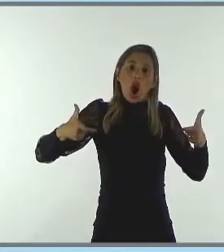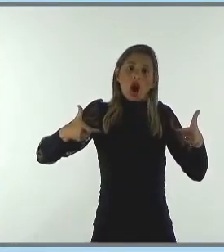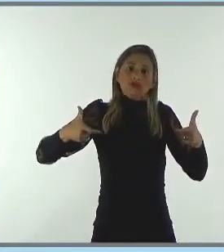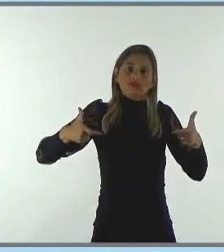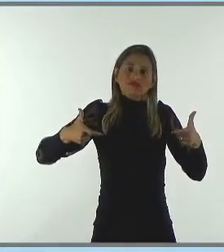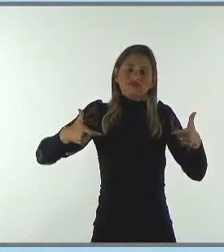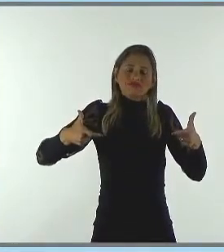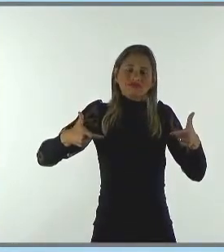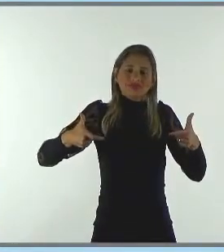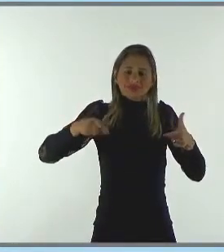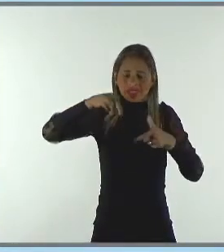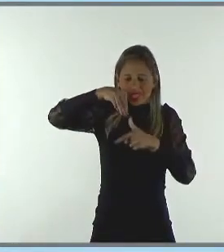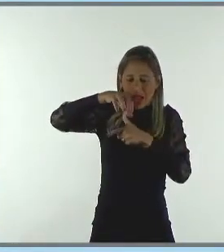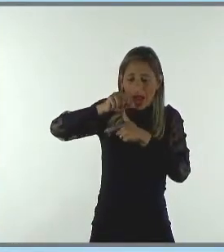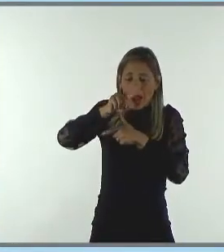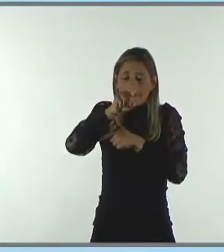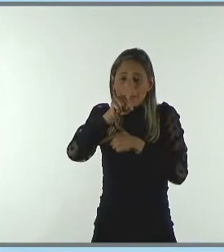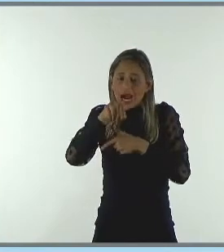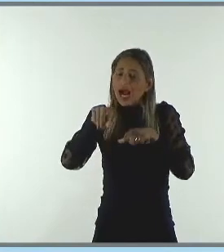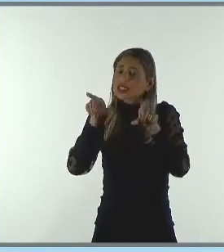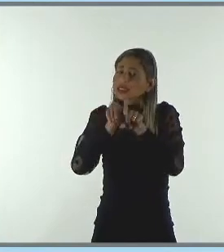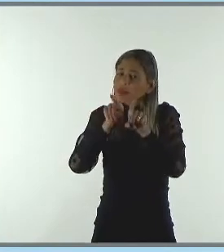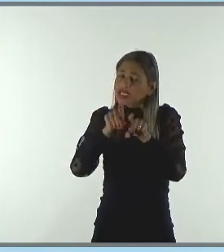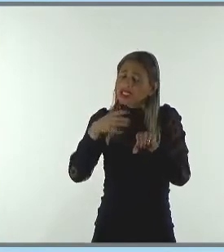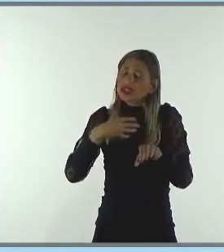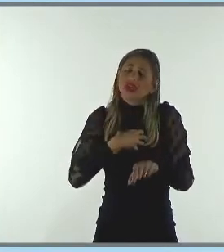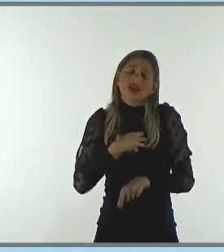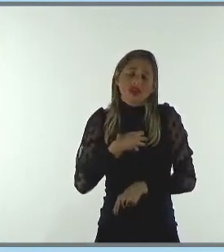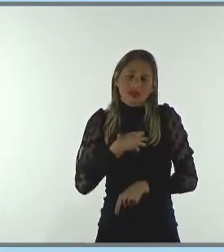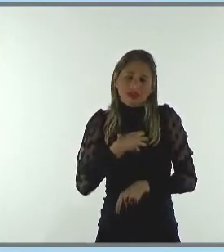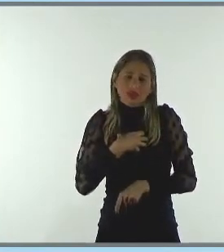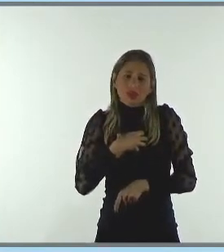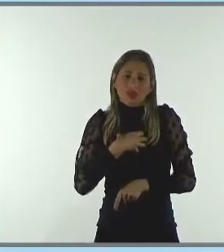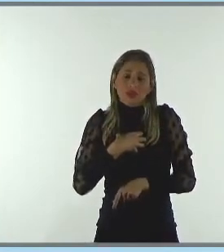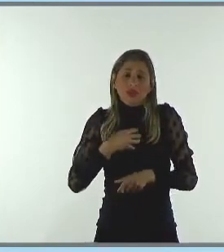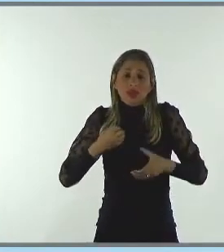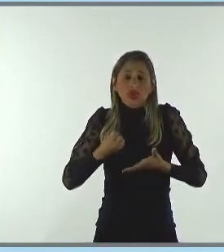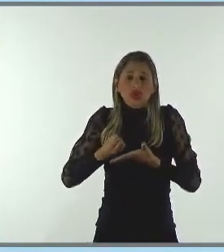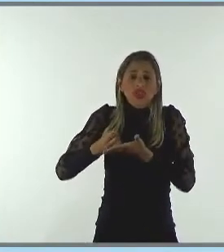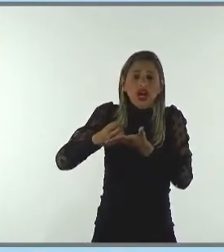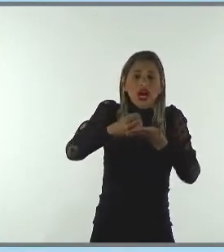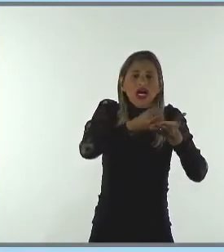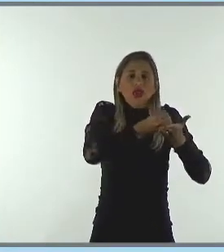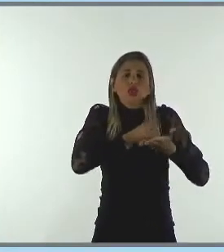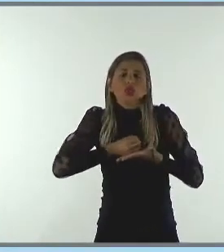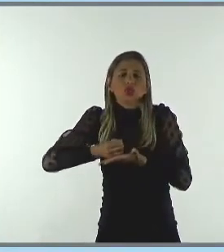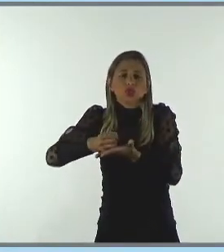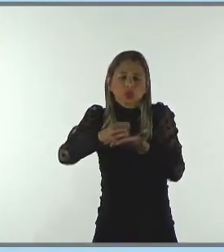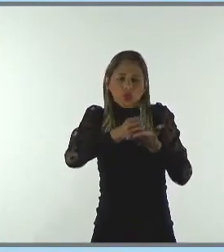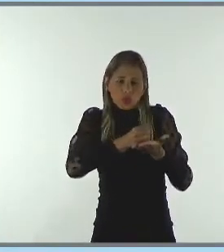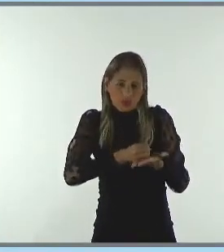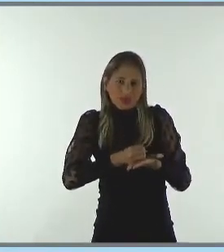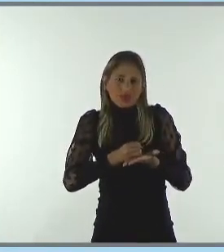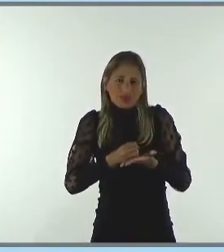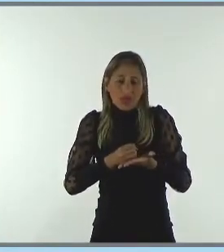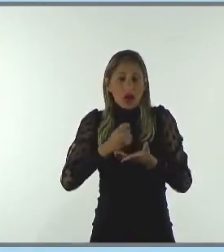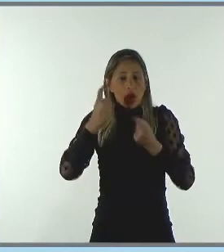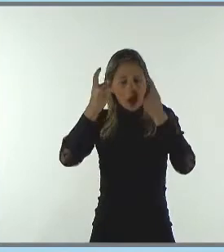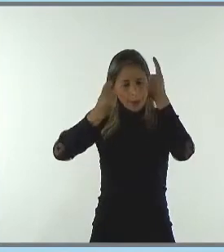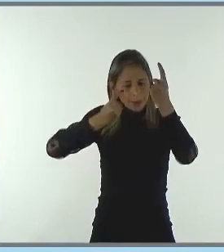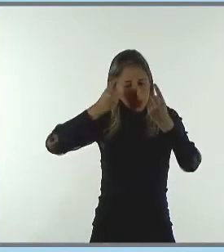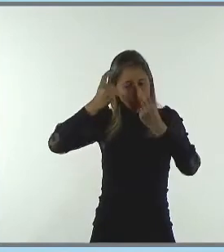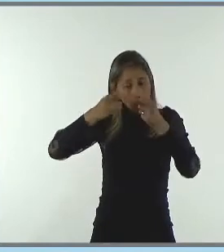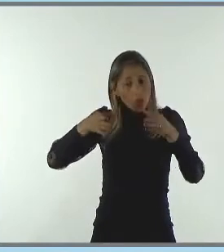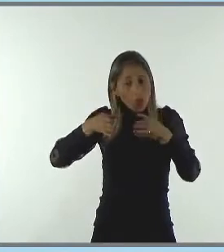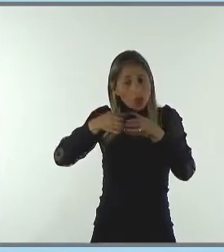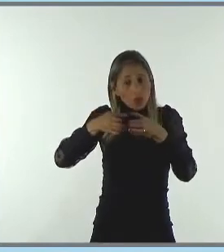a Masa tem esse espírito também, vamos dizer, comunitário, coletivista, de alguém que se preocupa com a própria